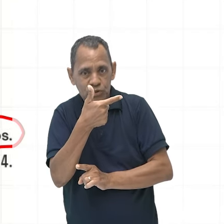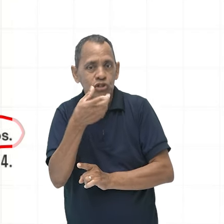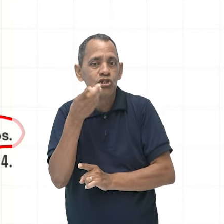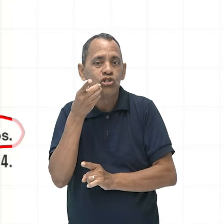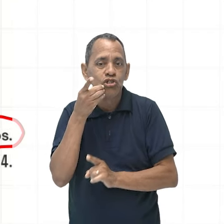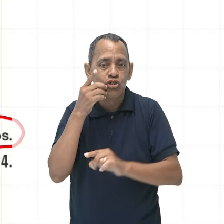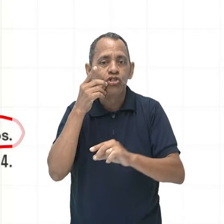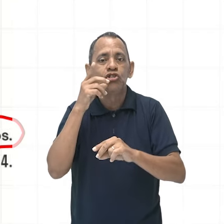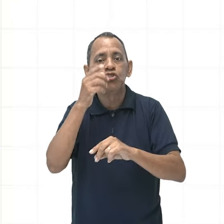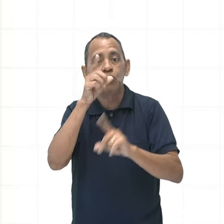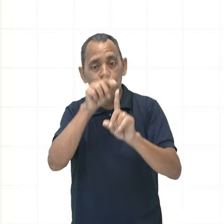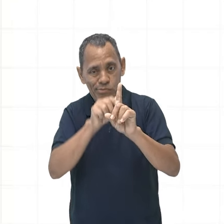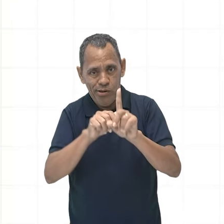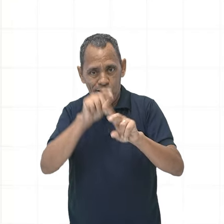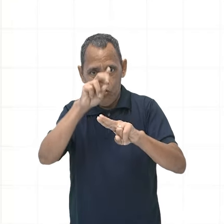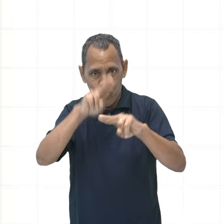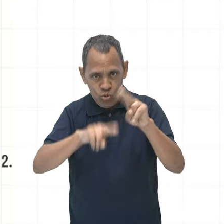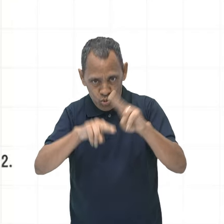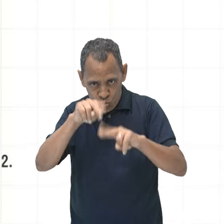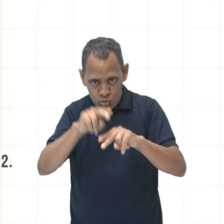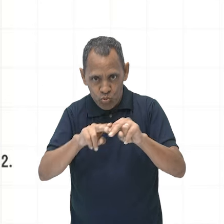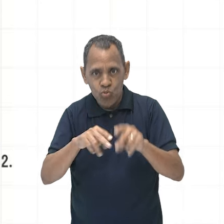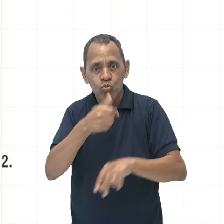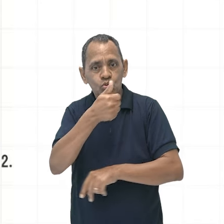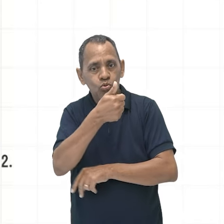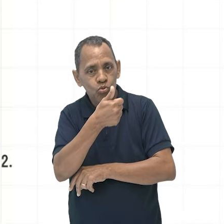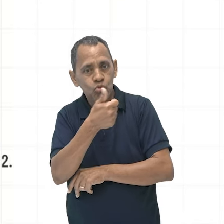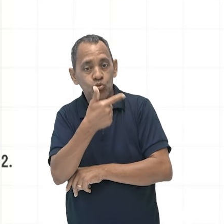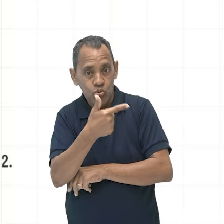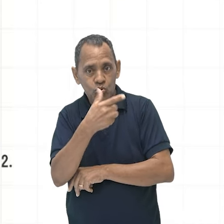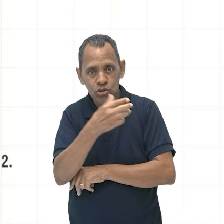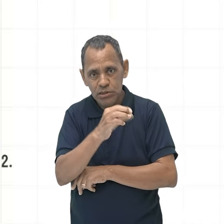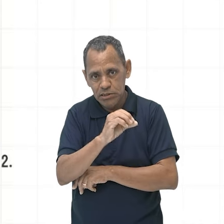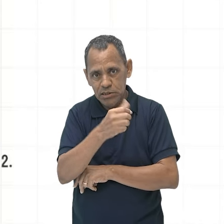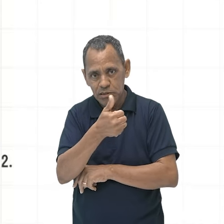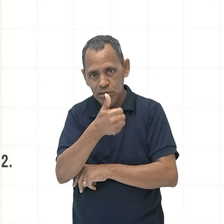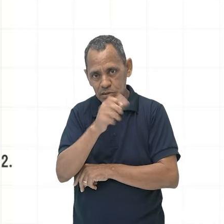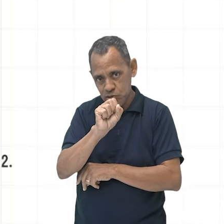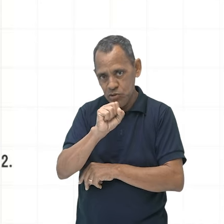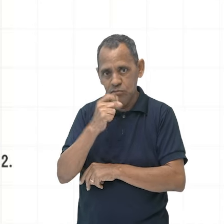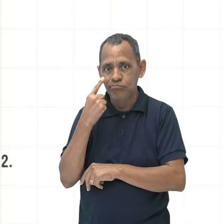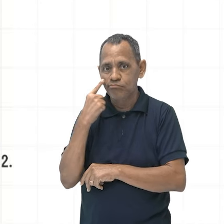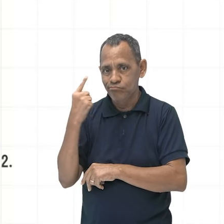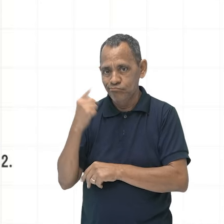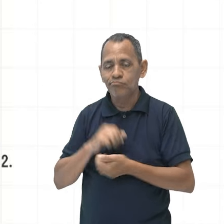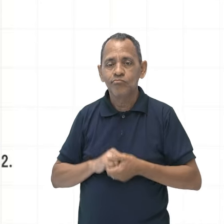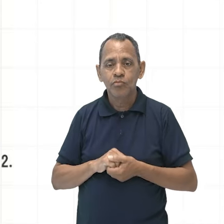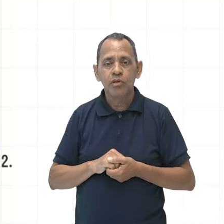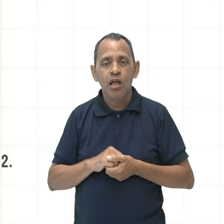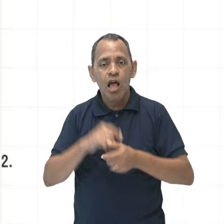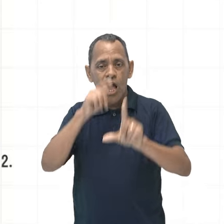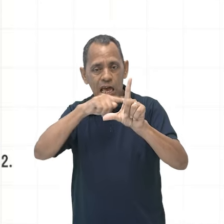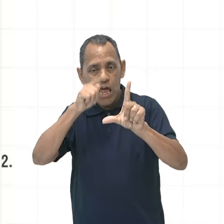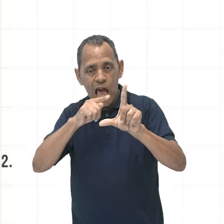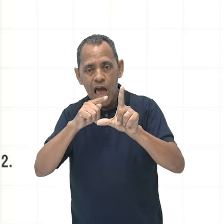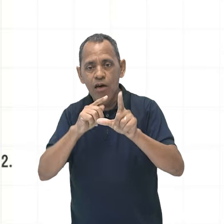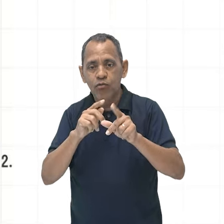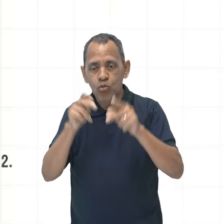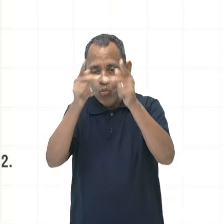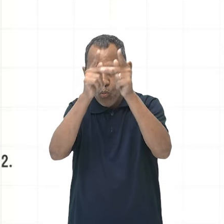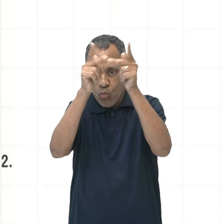2018, certo? Então, continuando aqui, a gente vai olhar o gráfico agora de setores, né? É esse gráfico